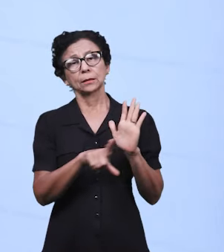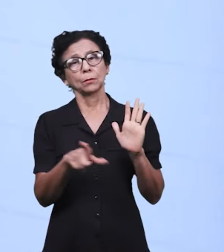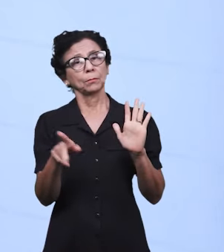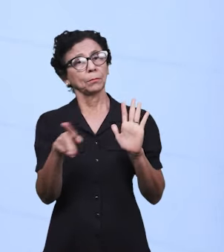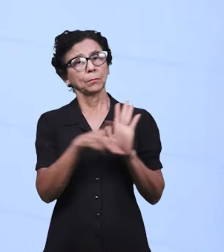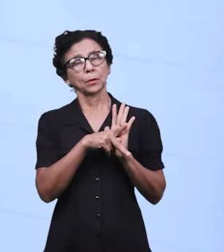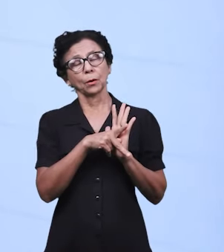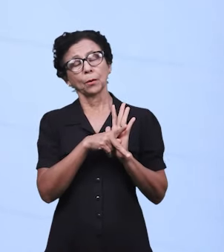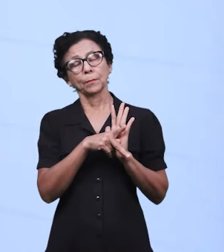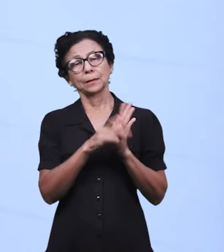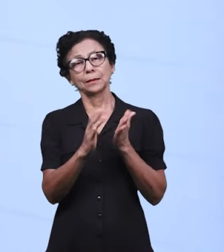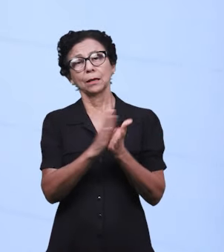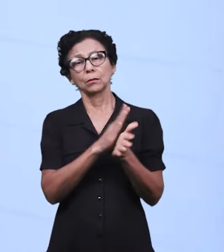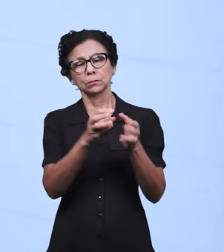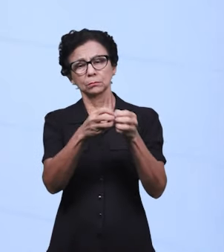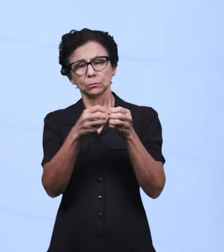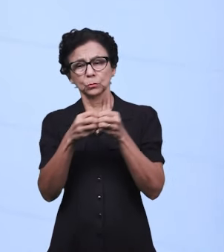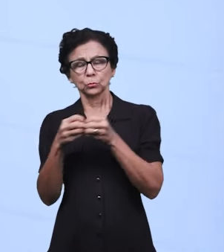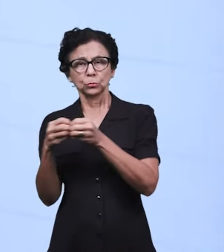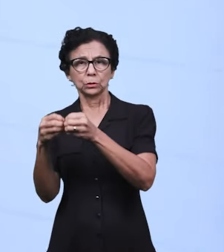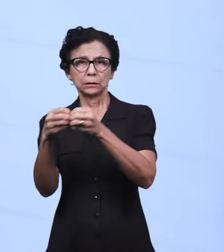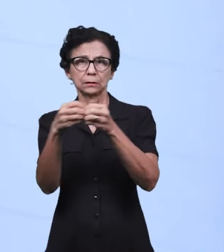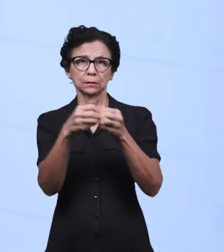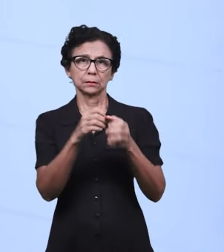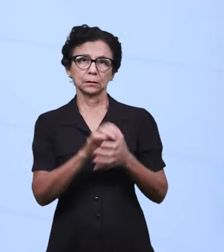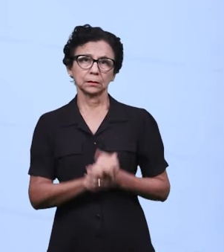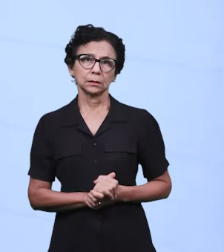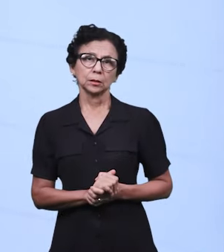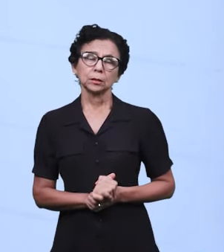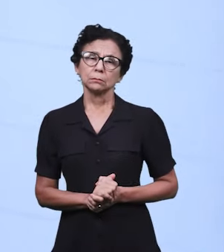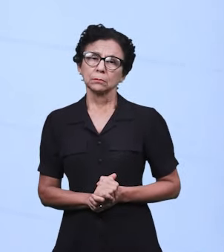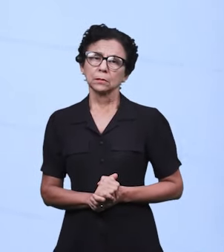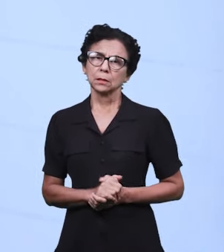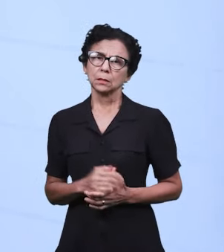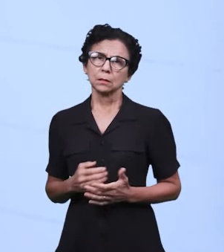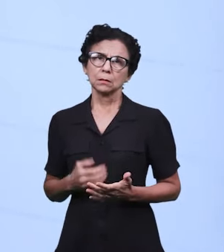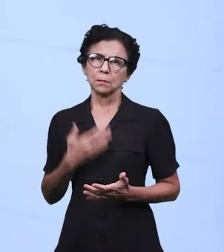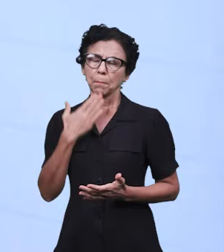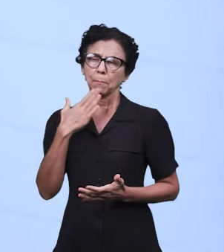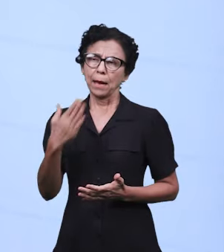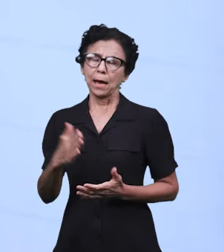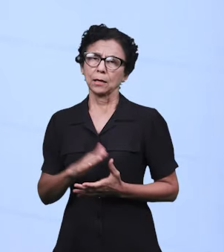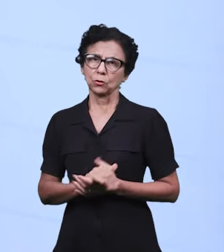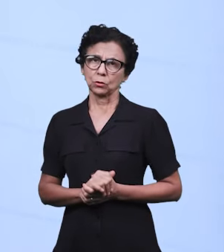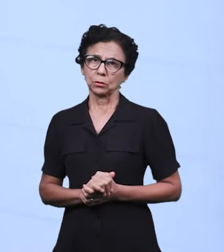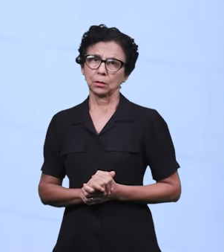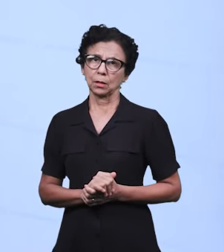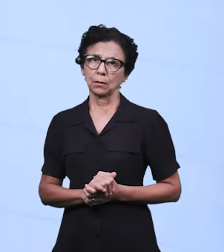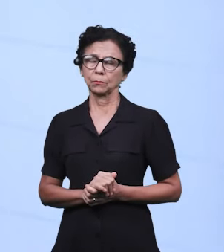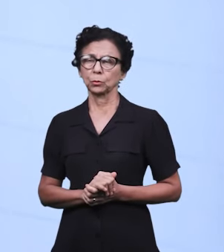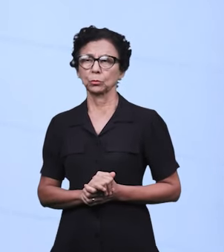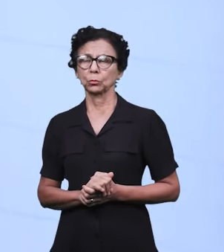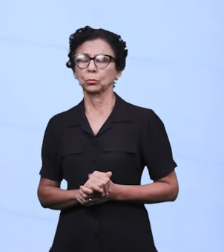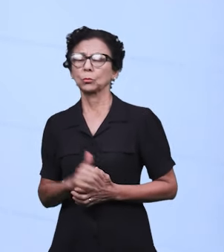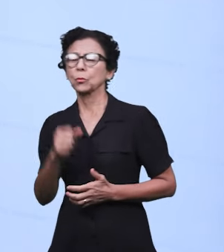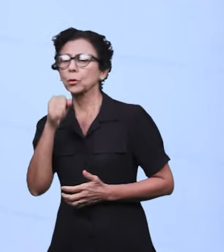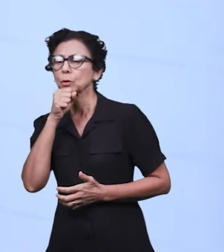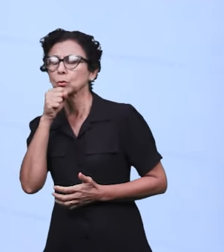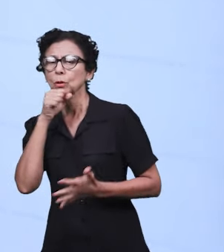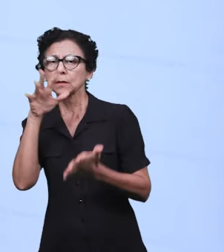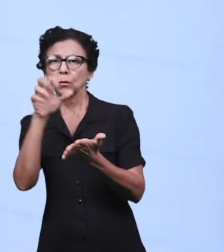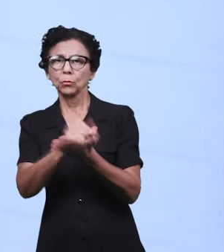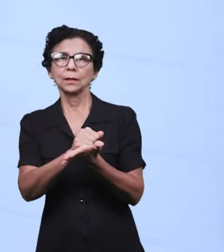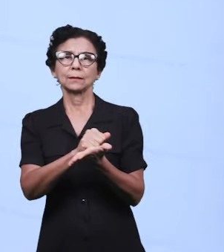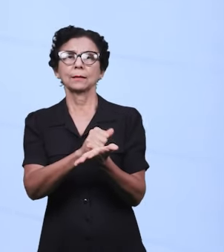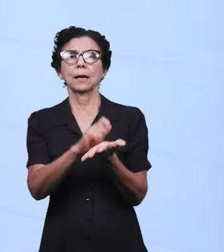alguns municípios eles até requerem que o idoso ele faça um cadastro, né? Mesmo